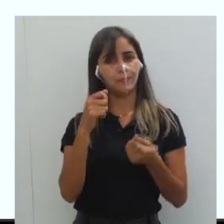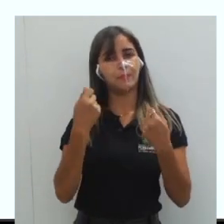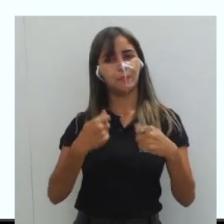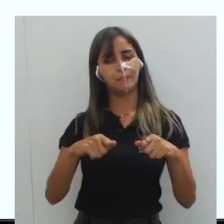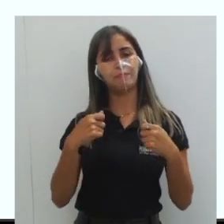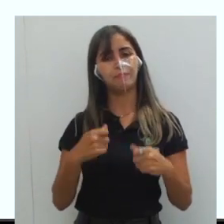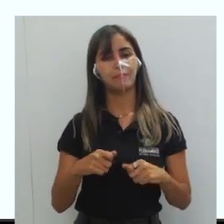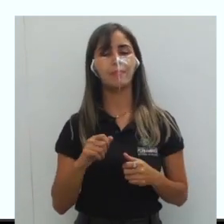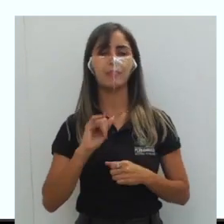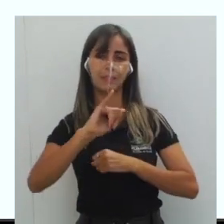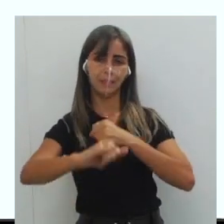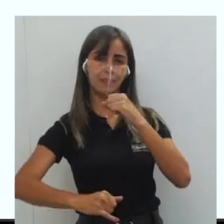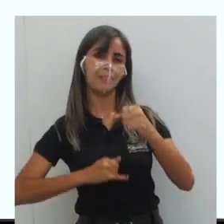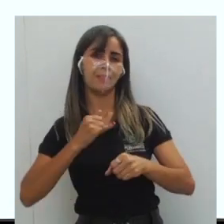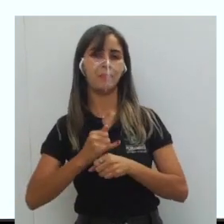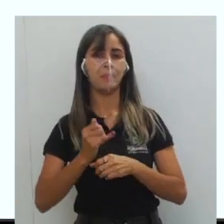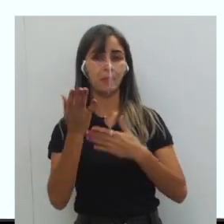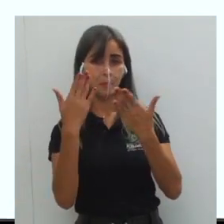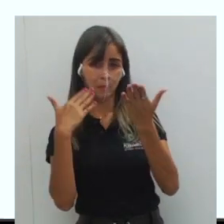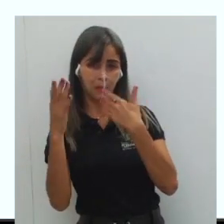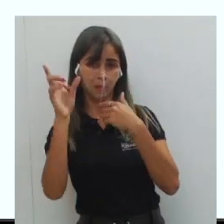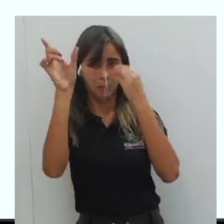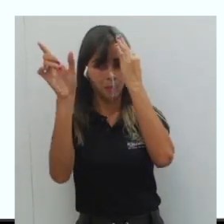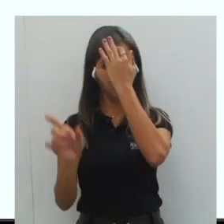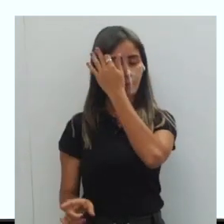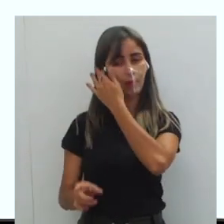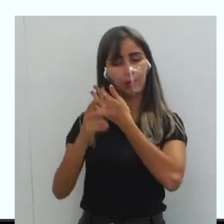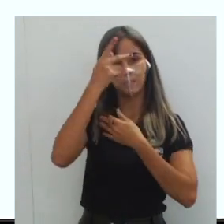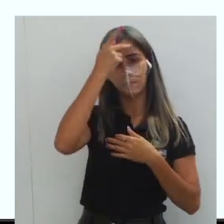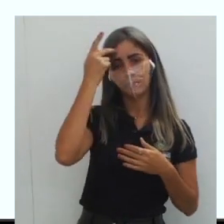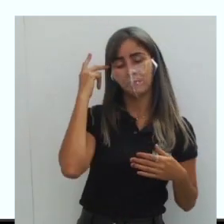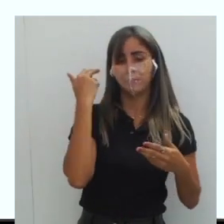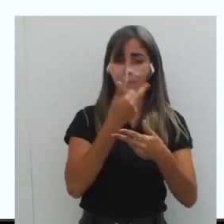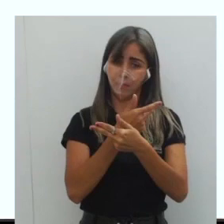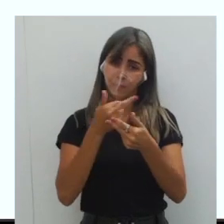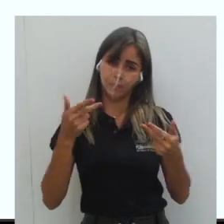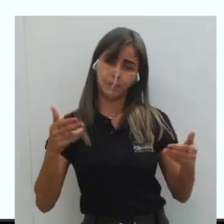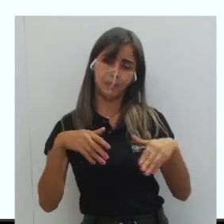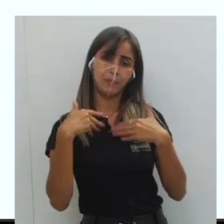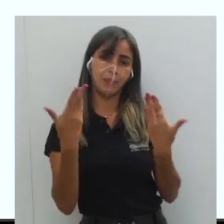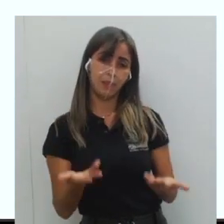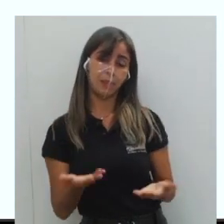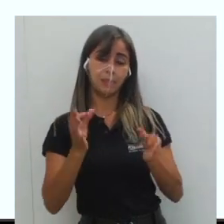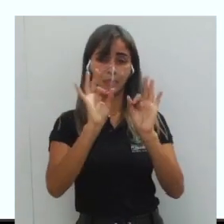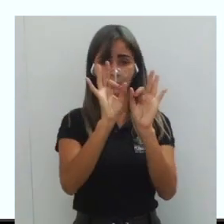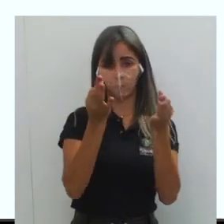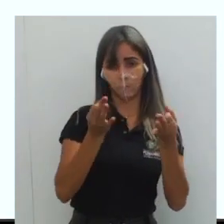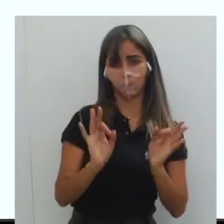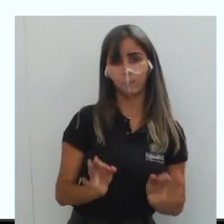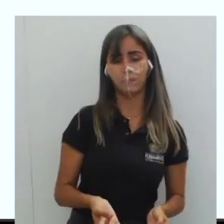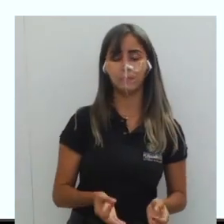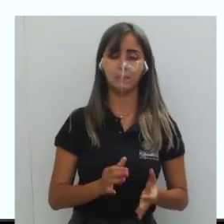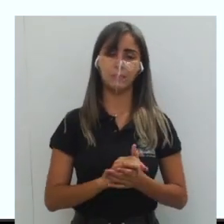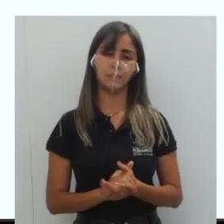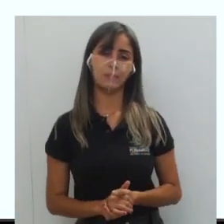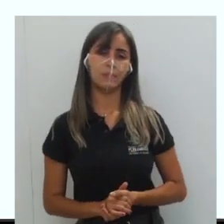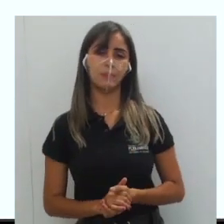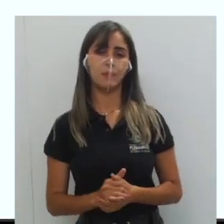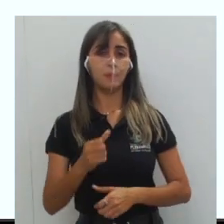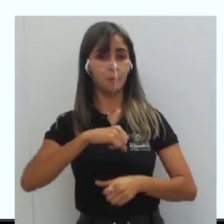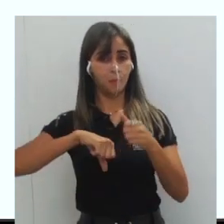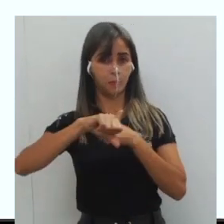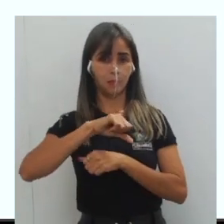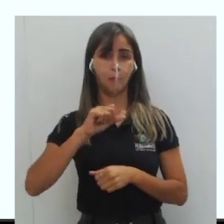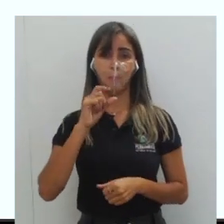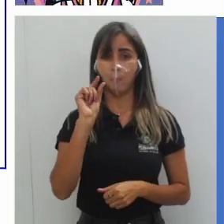vai precisar ter esse adjetivo para comparar com uma pessoa ou uma coisa e a estrutura dele